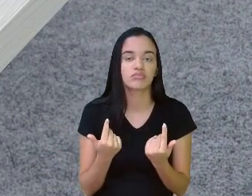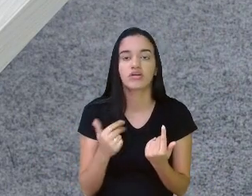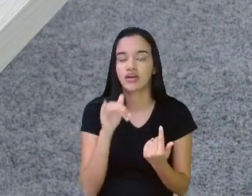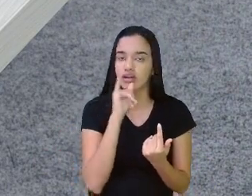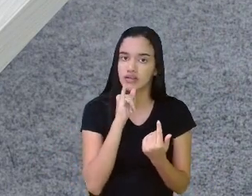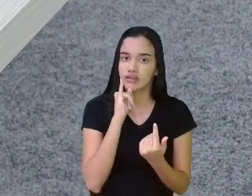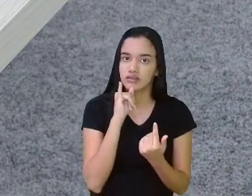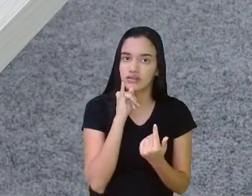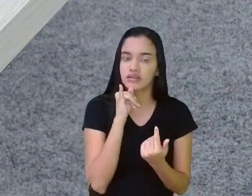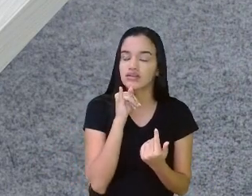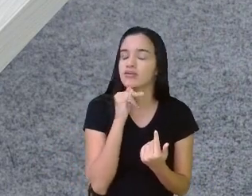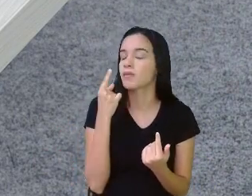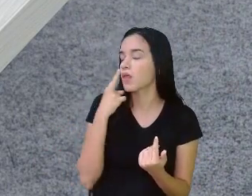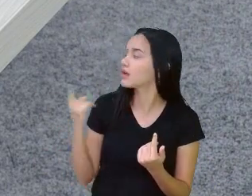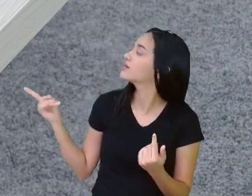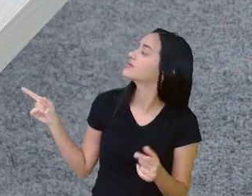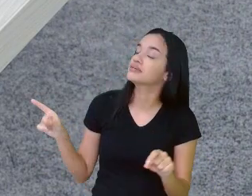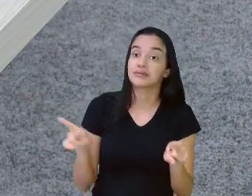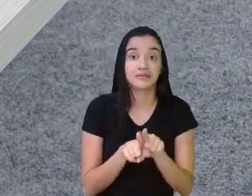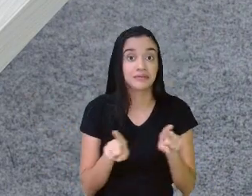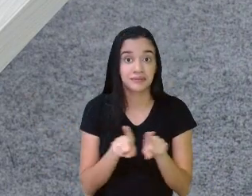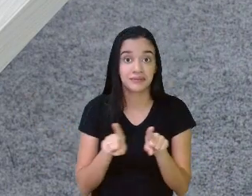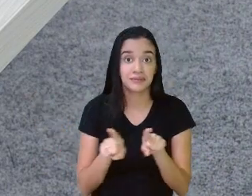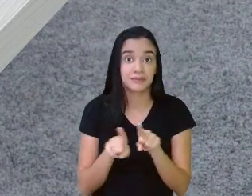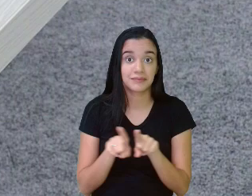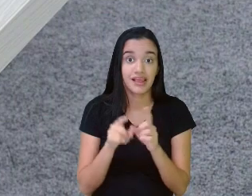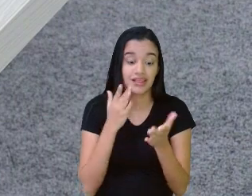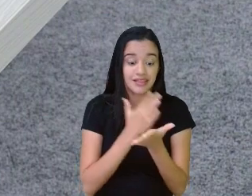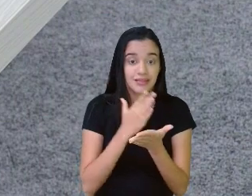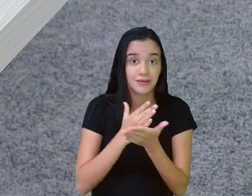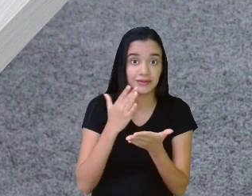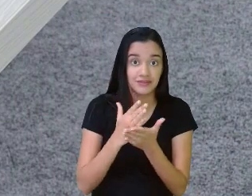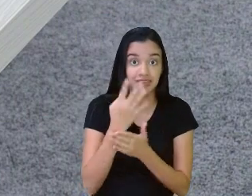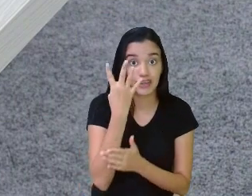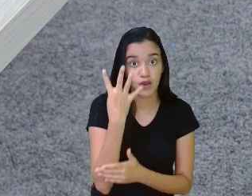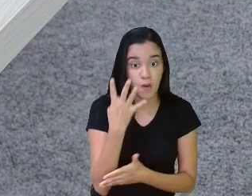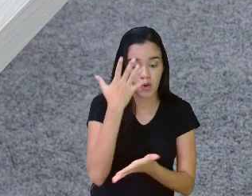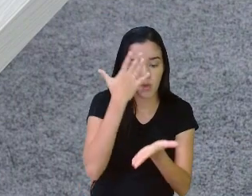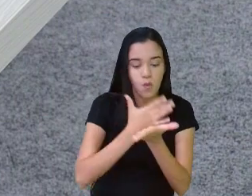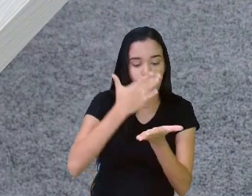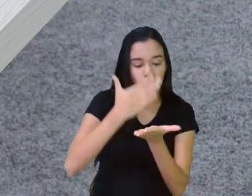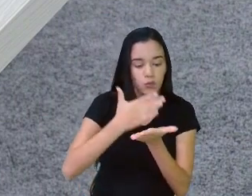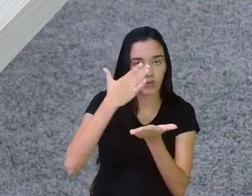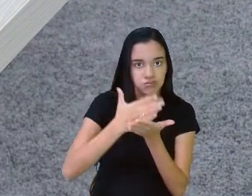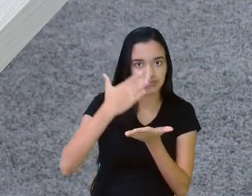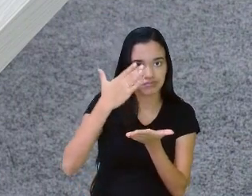aqui também, ó. Dividido em 4 partes.